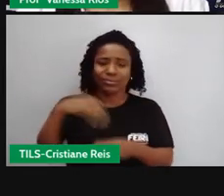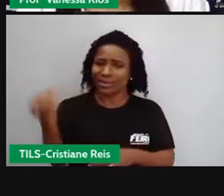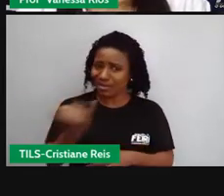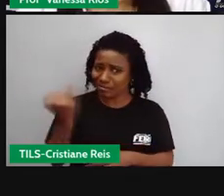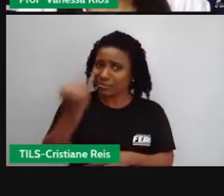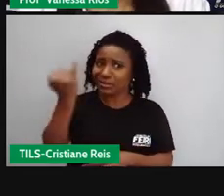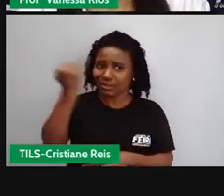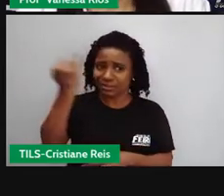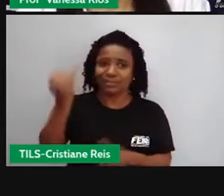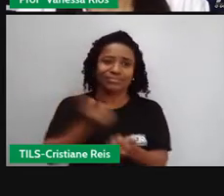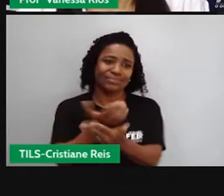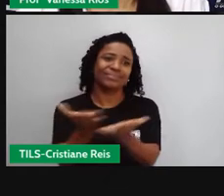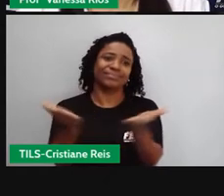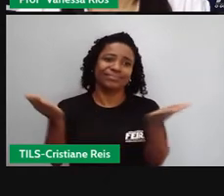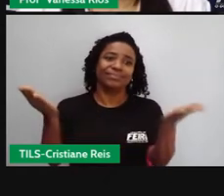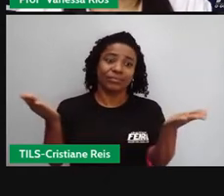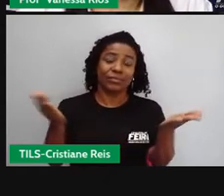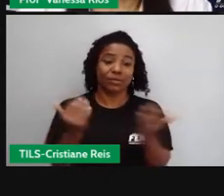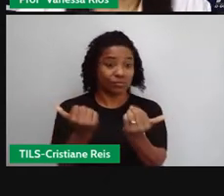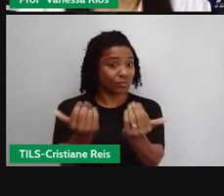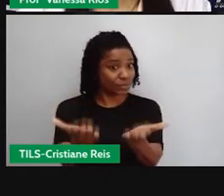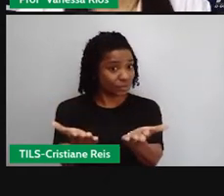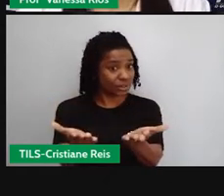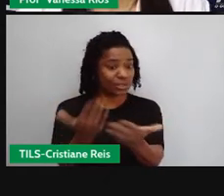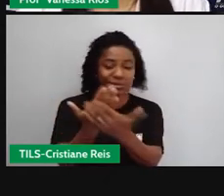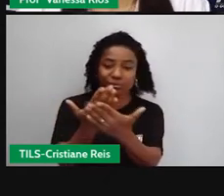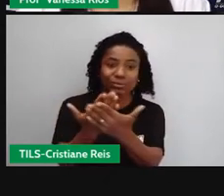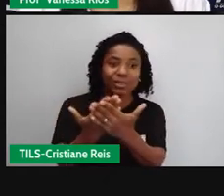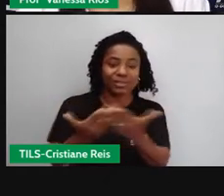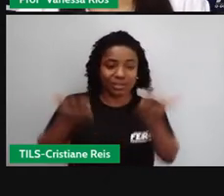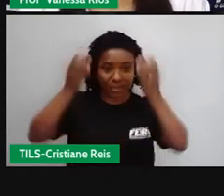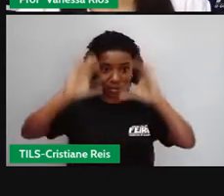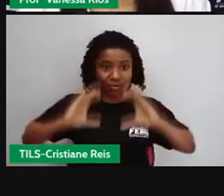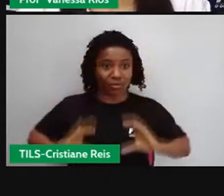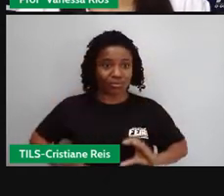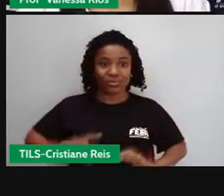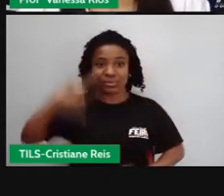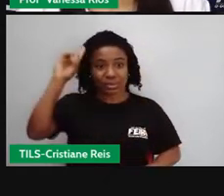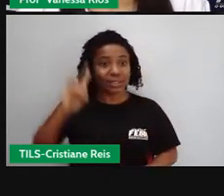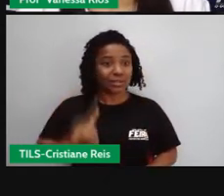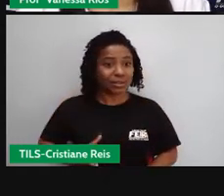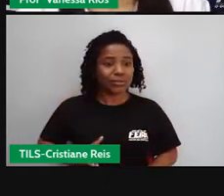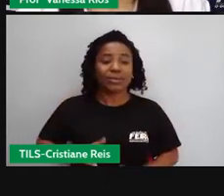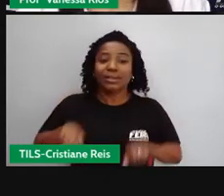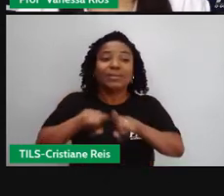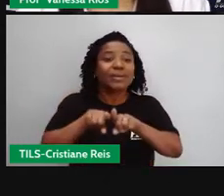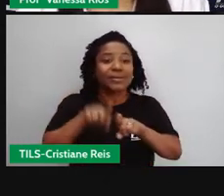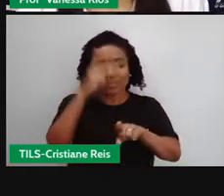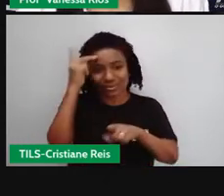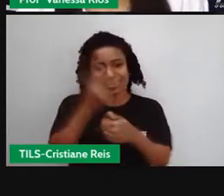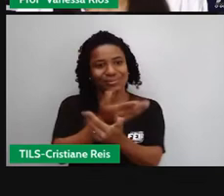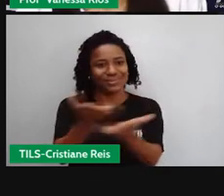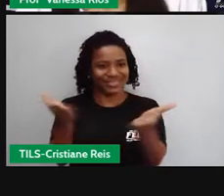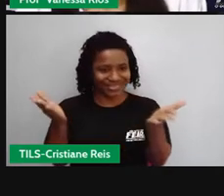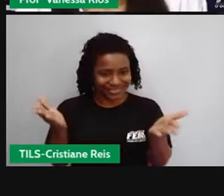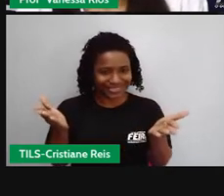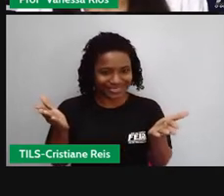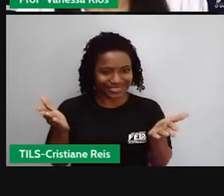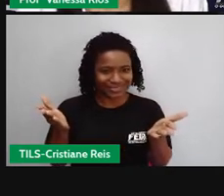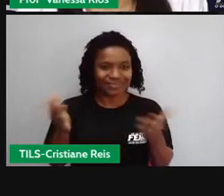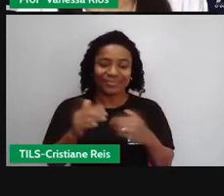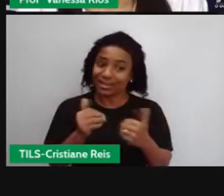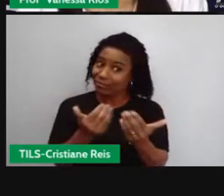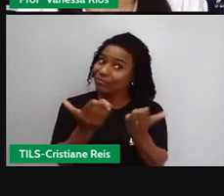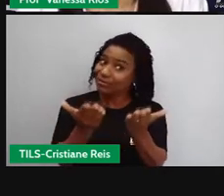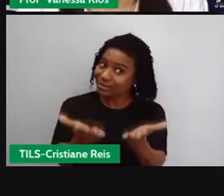para você como estudante, como cidadão e também para as pessoas que estão aí à sua volta. Apesar de você não votar,